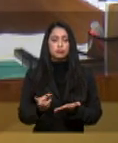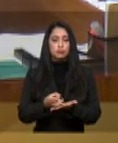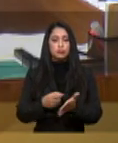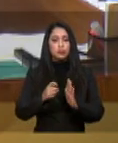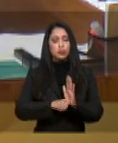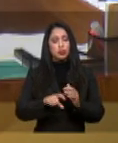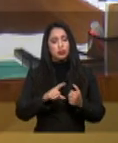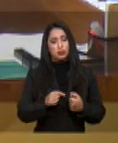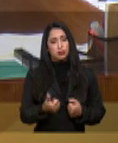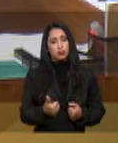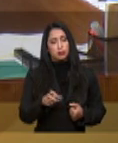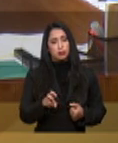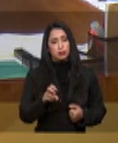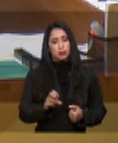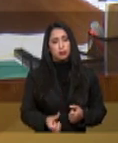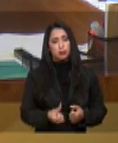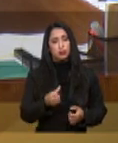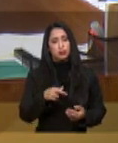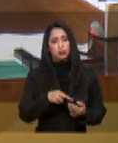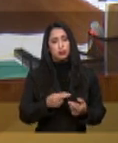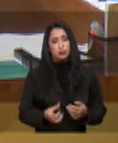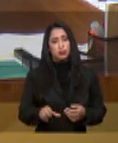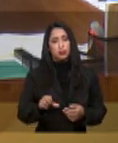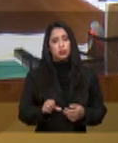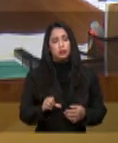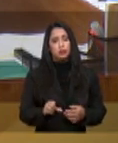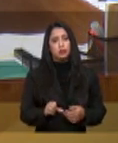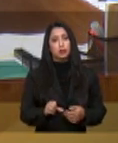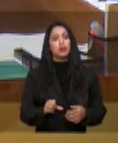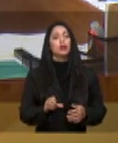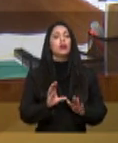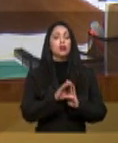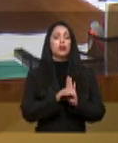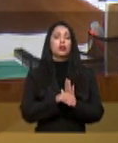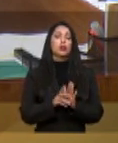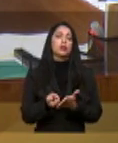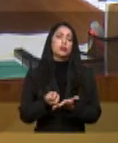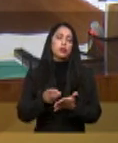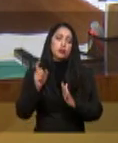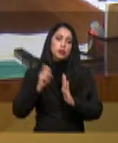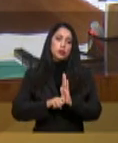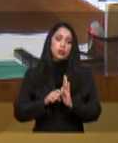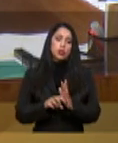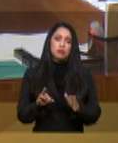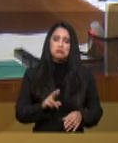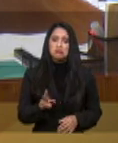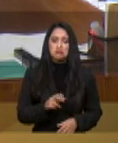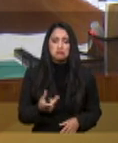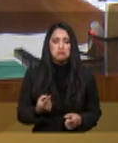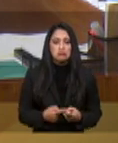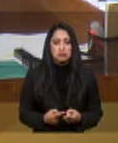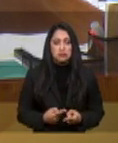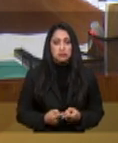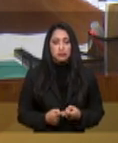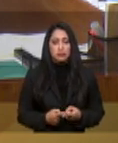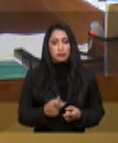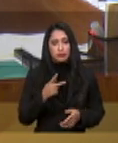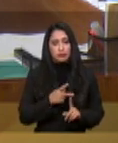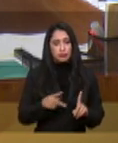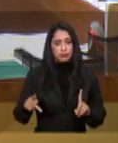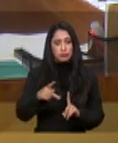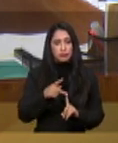artigo 156, inciso 9 do Código Tributário Nacional. Por idêntica razão, não há como falar que a providência